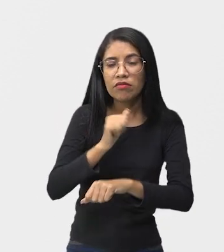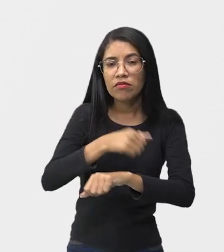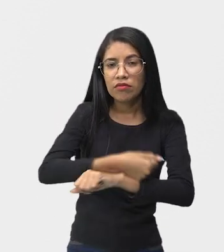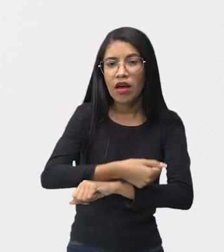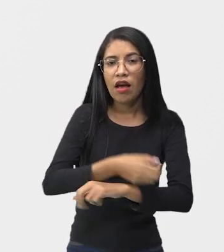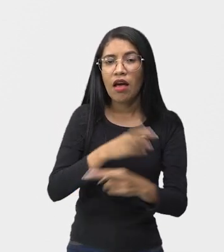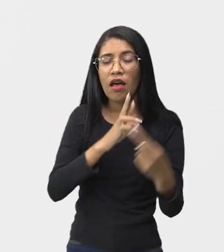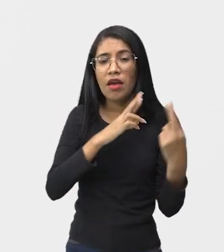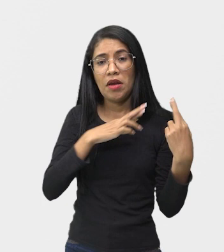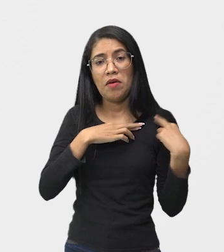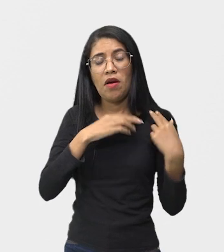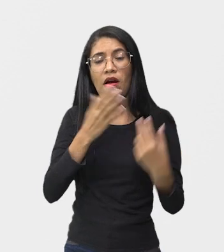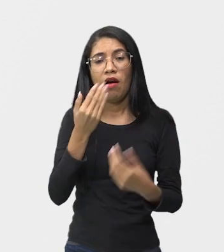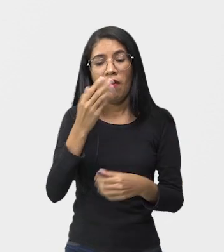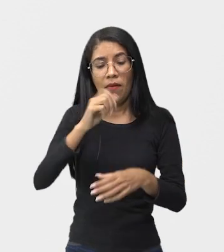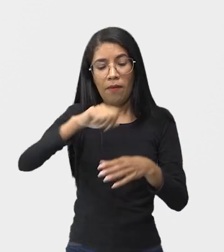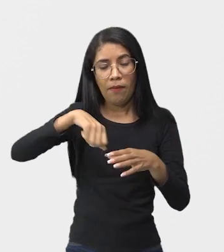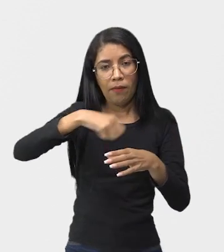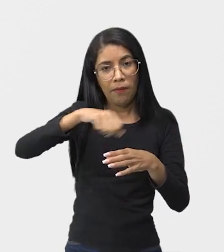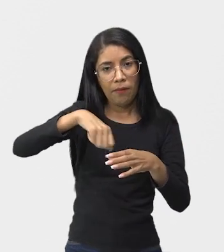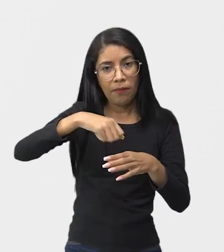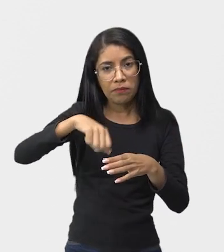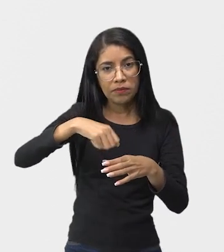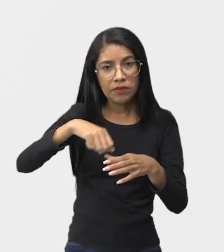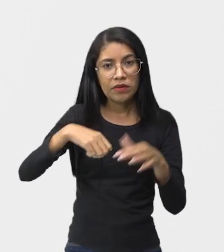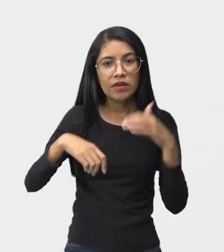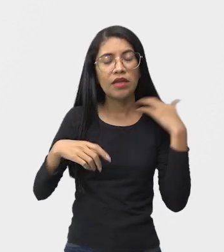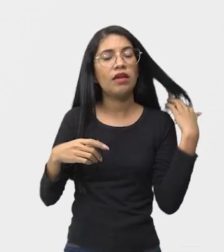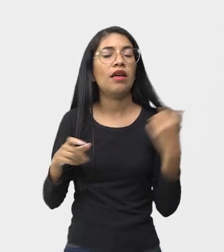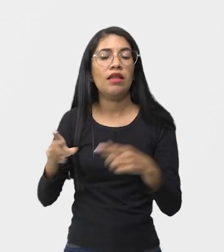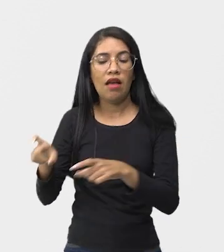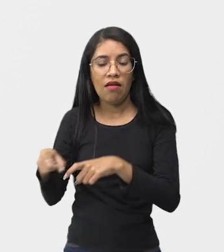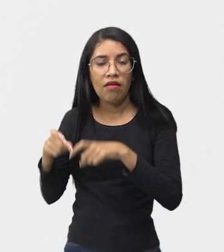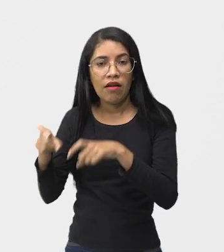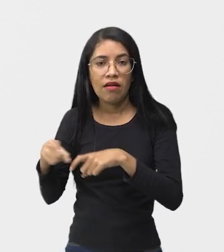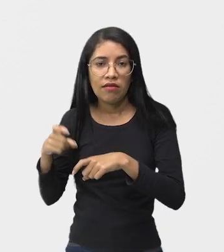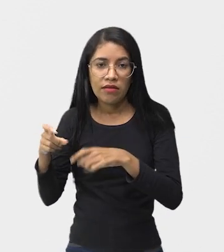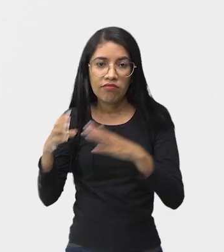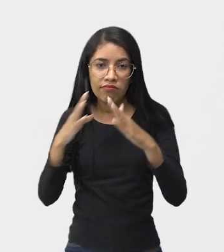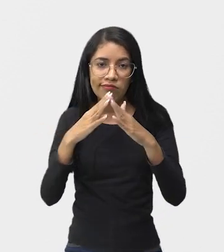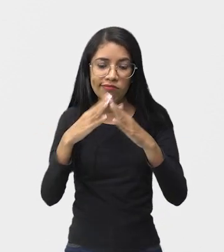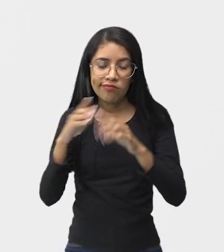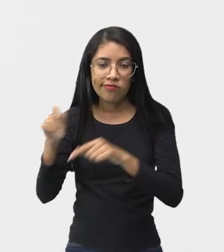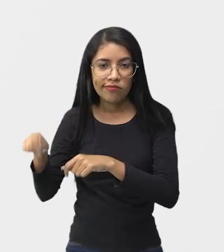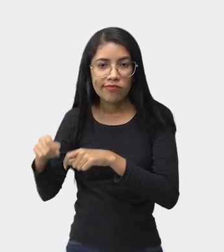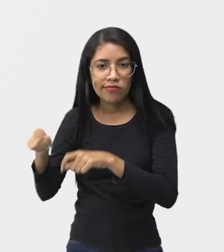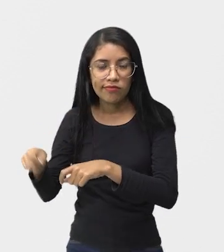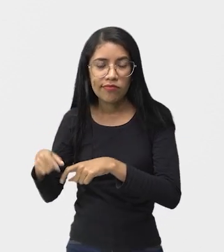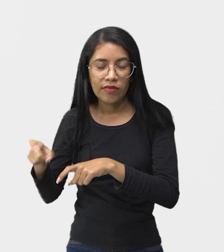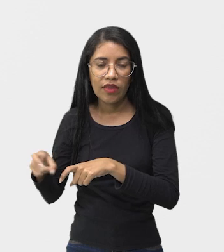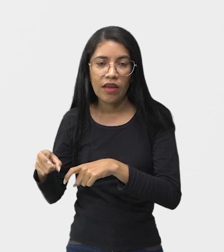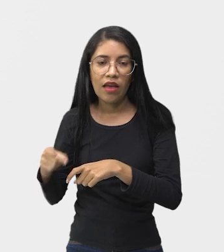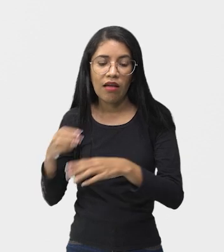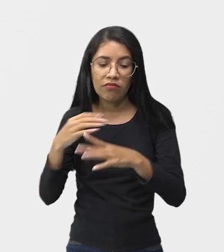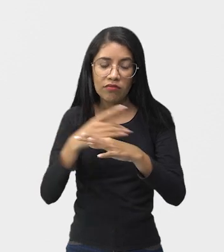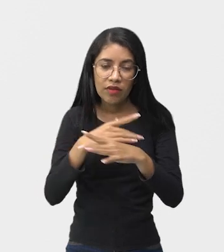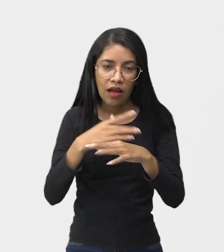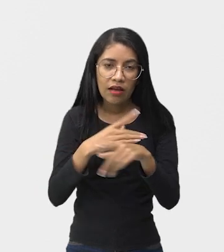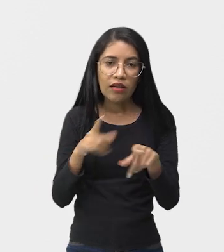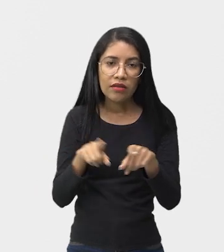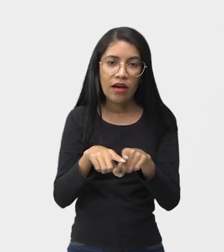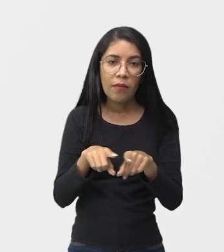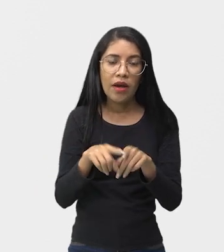responsáveis pela cozinha dos engenhos, fazendas e casas grandes do campo e da cidade permitiu